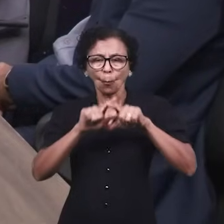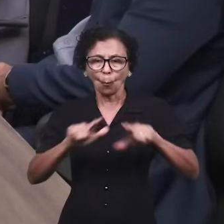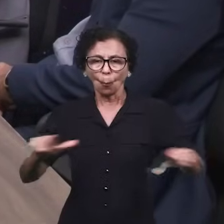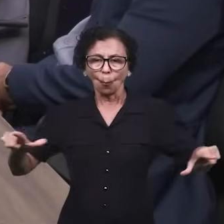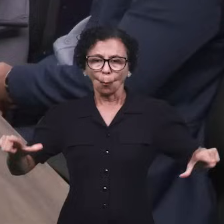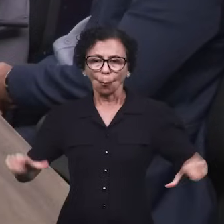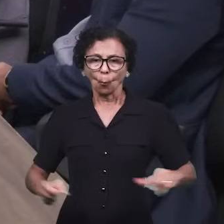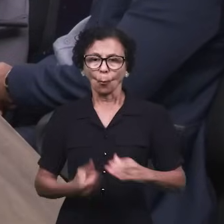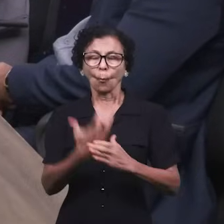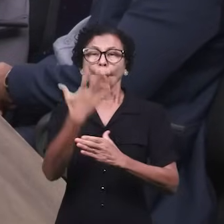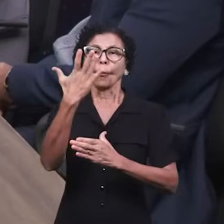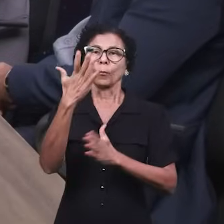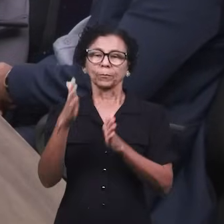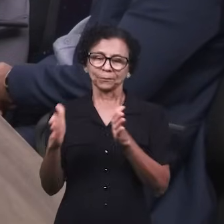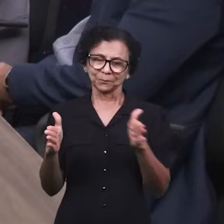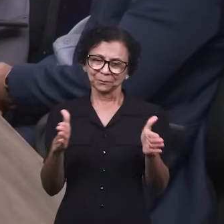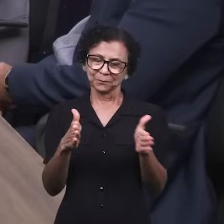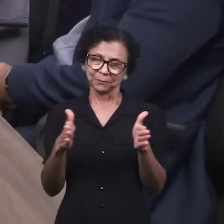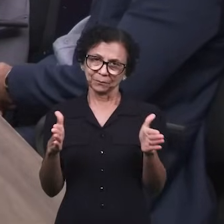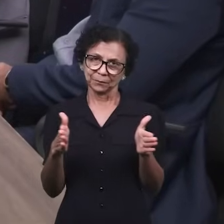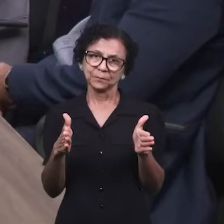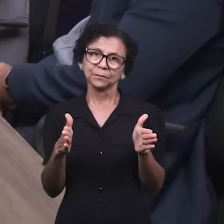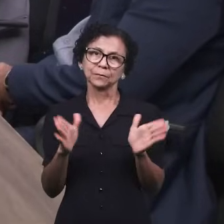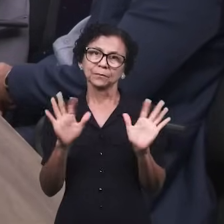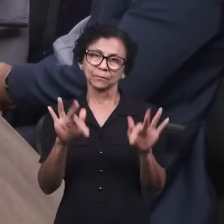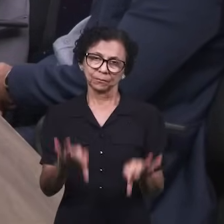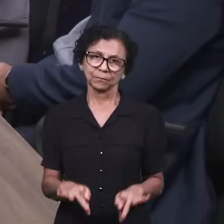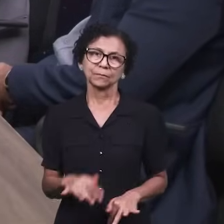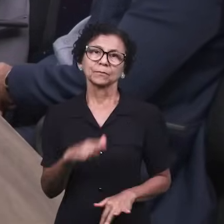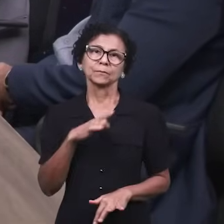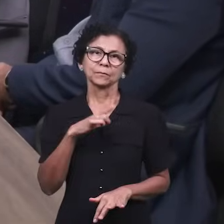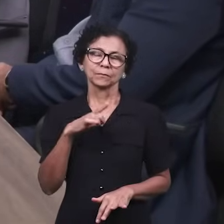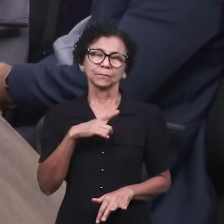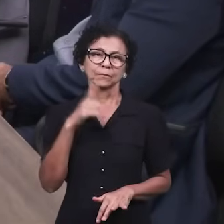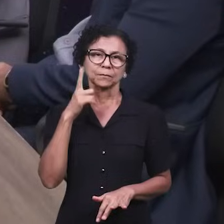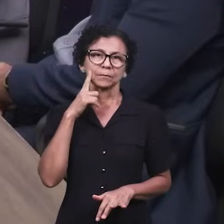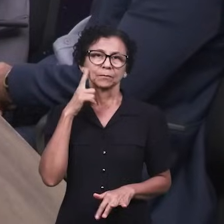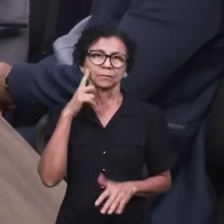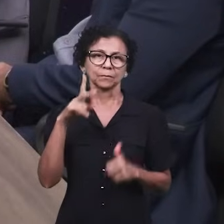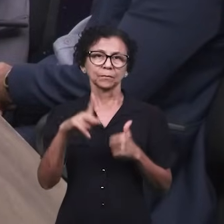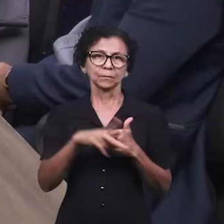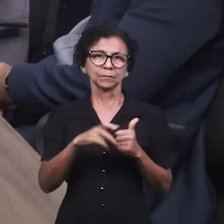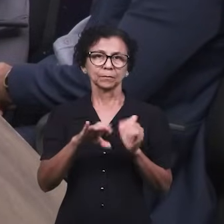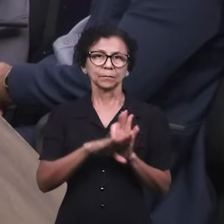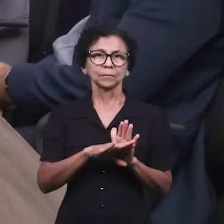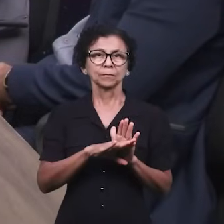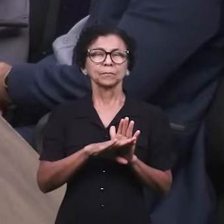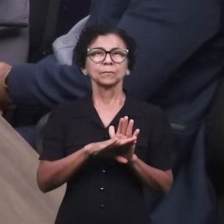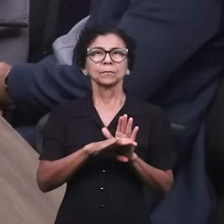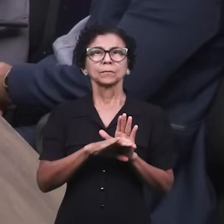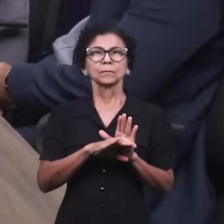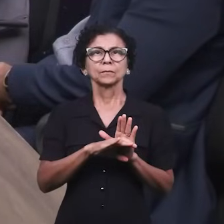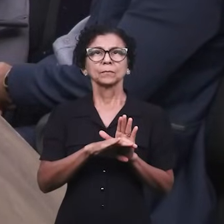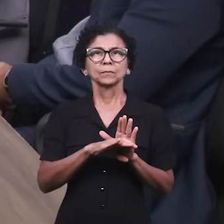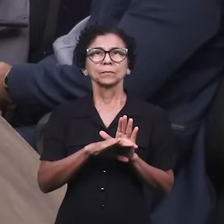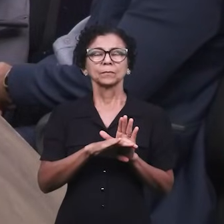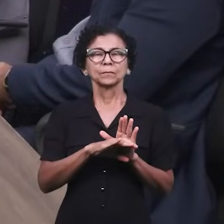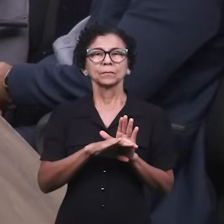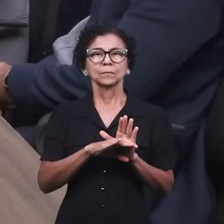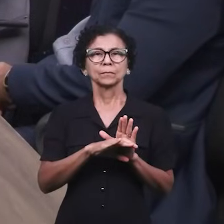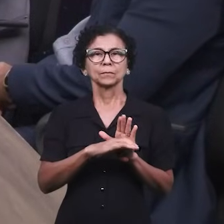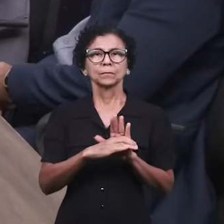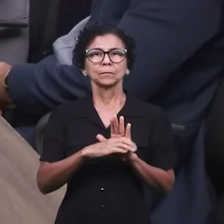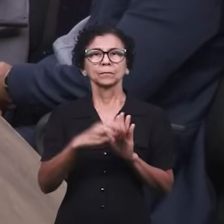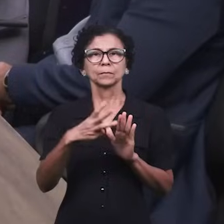tempo determinado, se nós observarmos a primeira carta do apóstolo Pedro, capítulo 3, verso 10, ele expressa